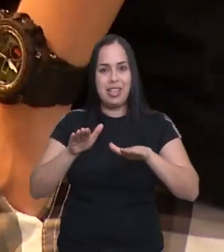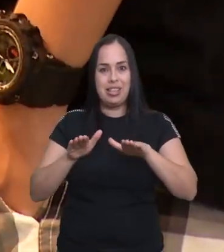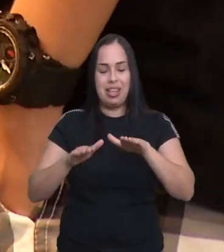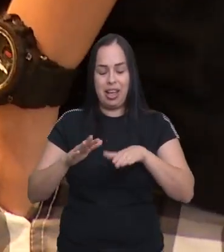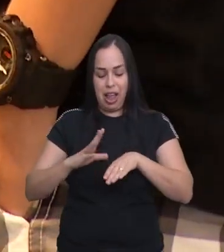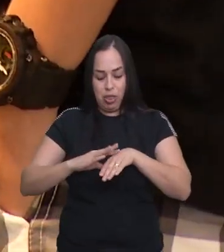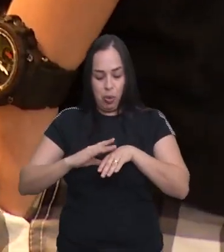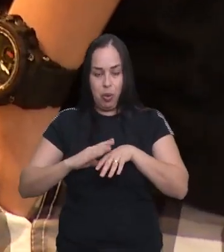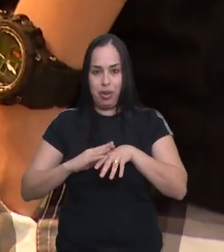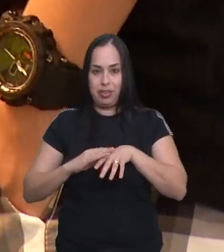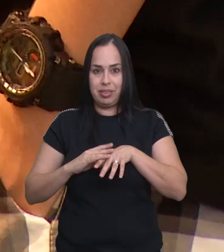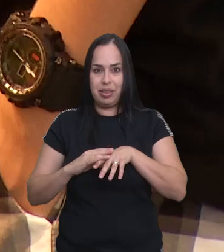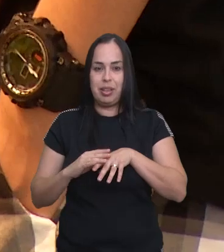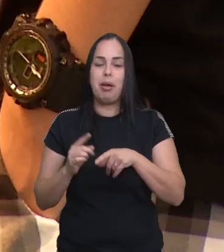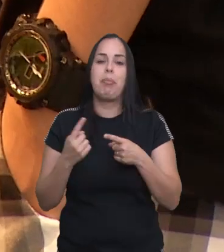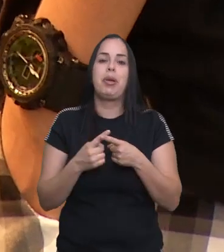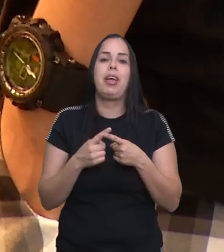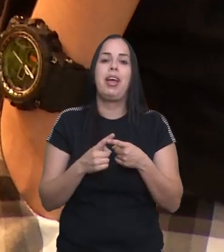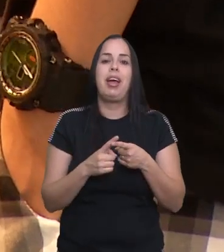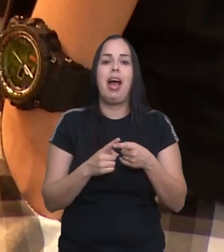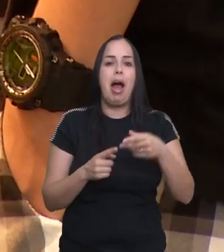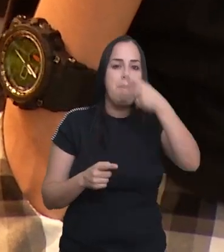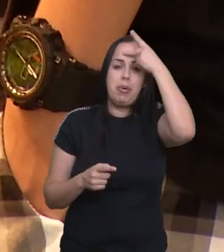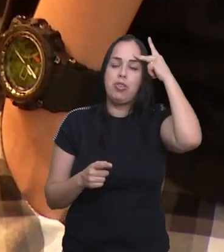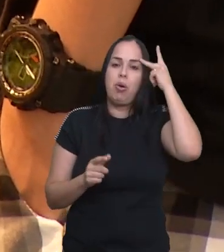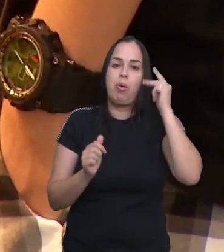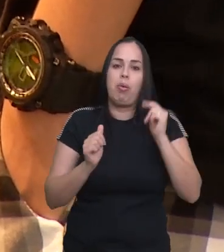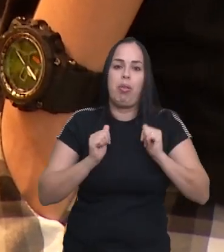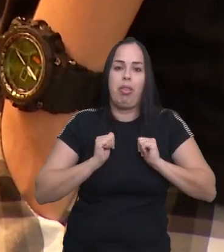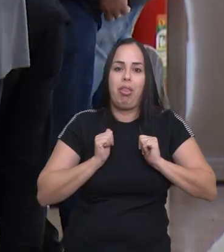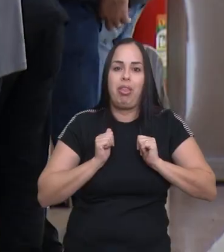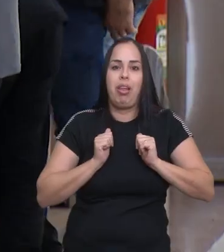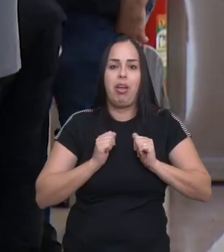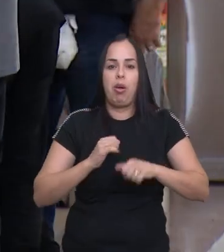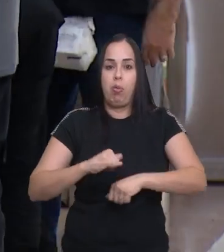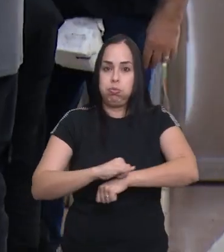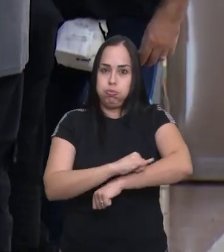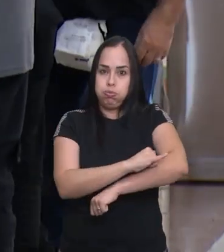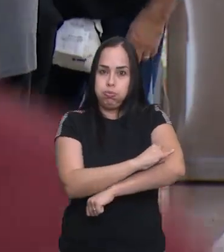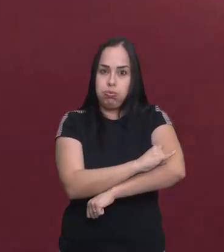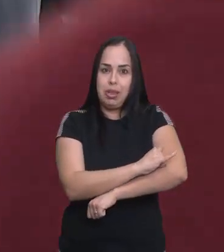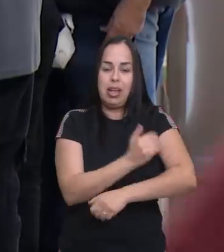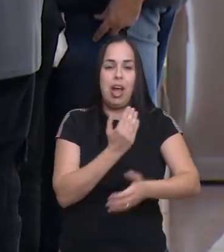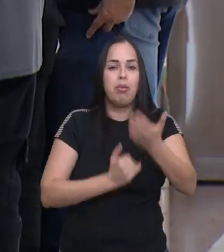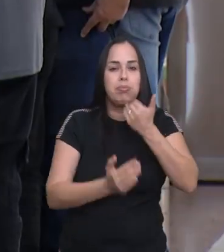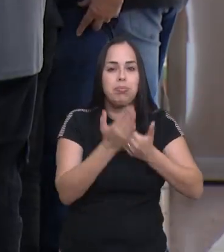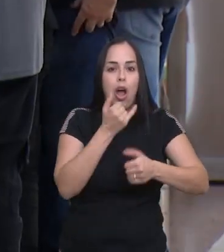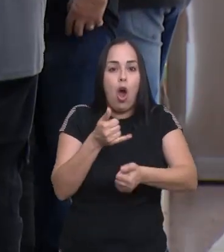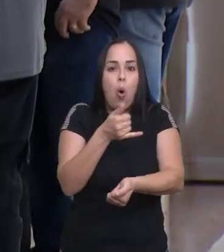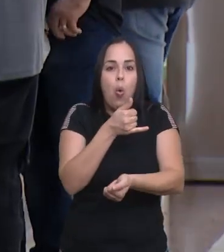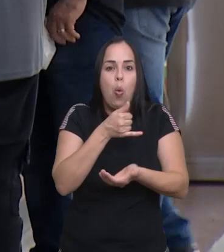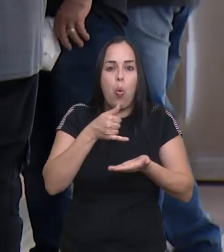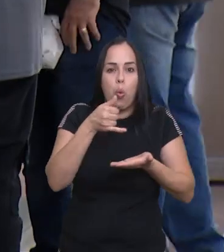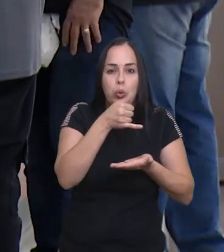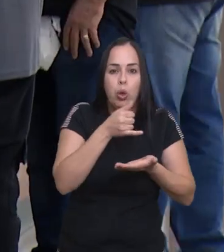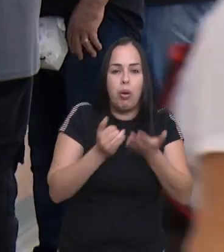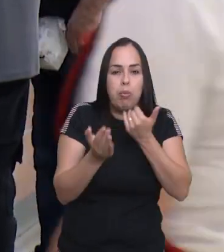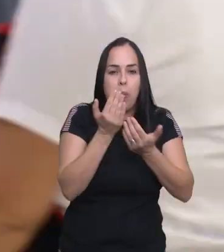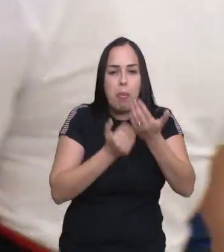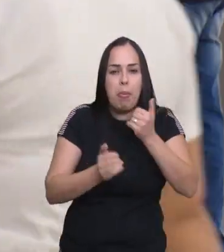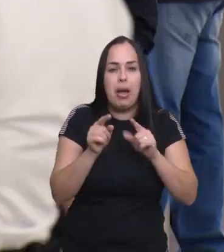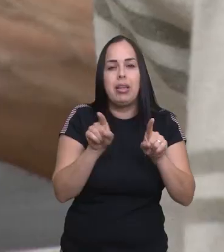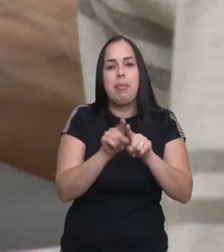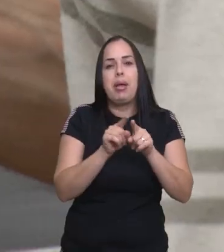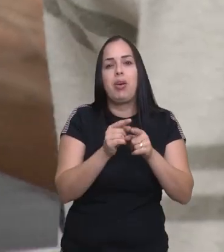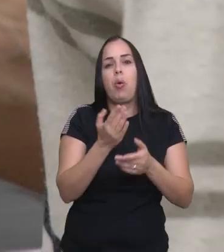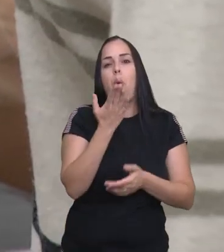doença está associada a fatores como sedentarismo, obesidade, ingestão excessiva de alimentos gordurosos e